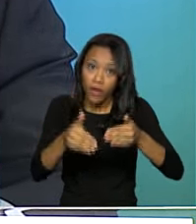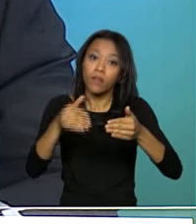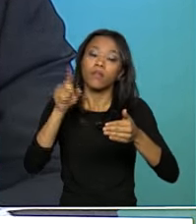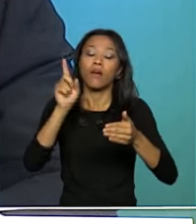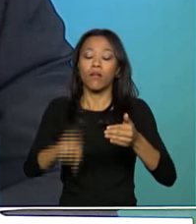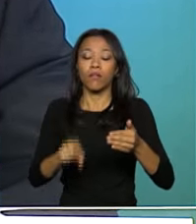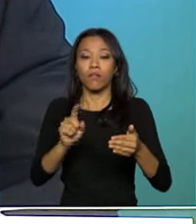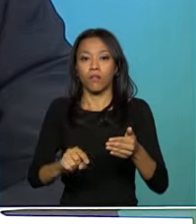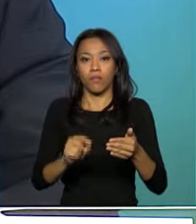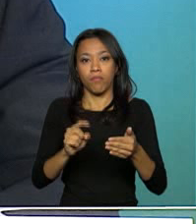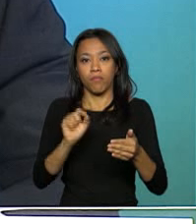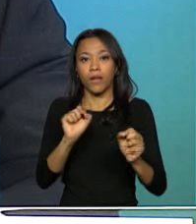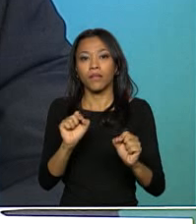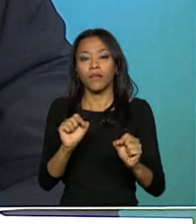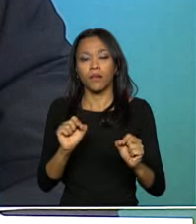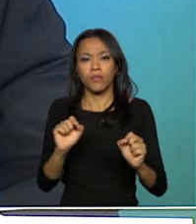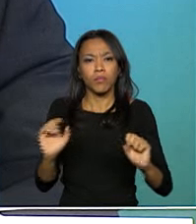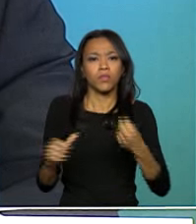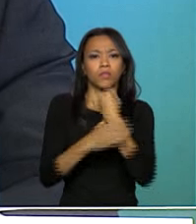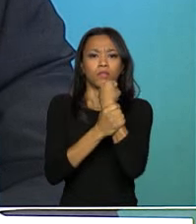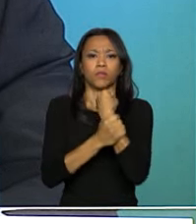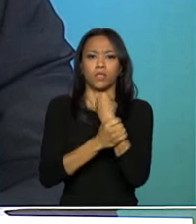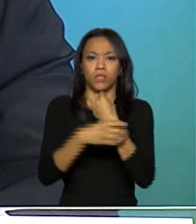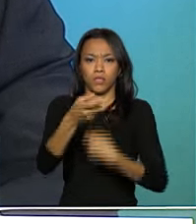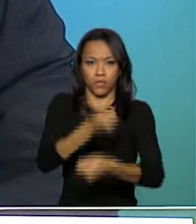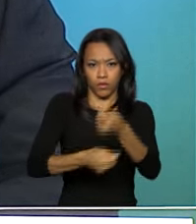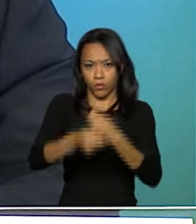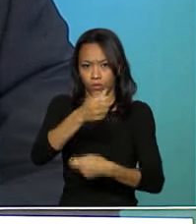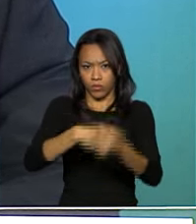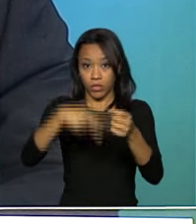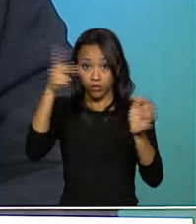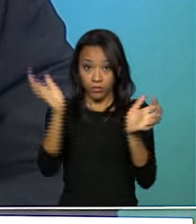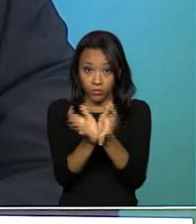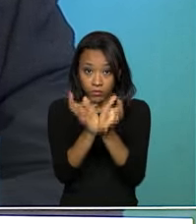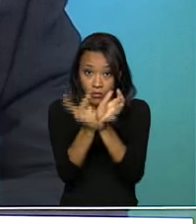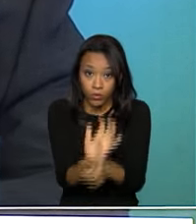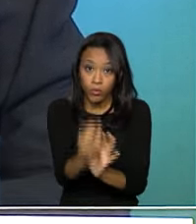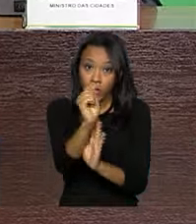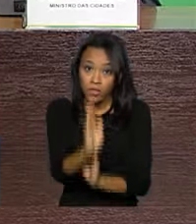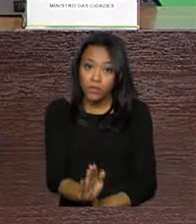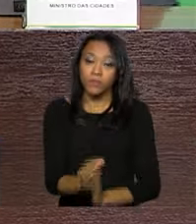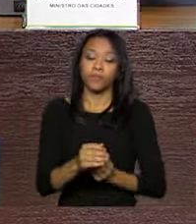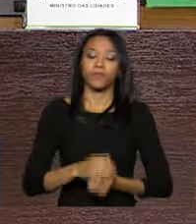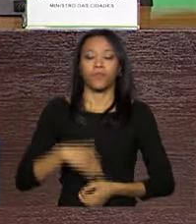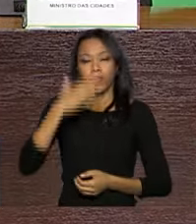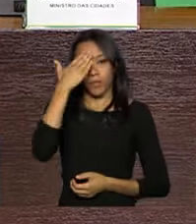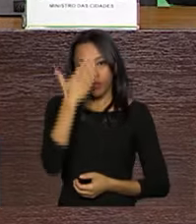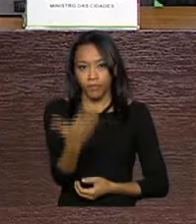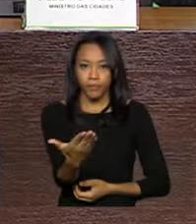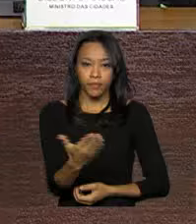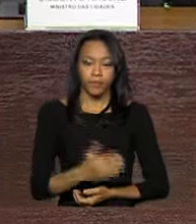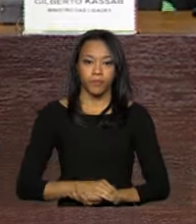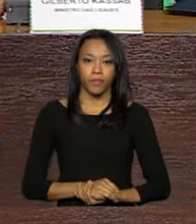para aumentar a estabilidade macroeconômica no Brasil gente obrigada